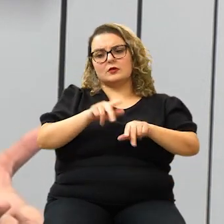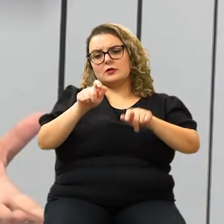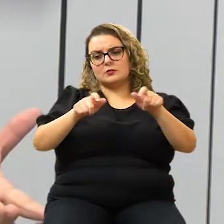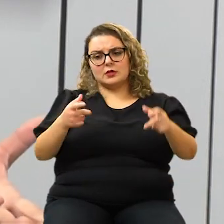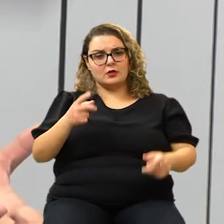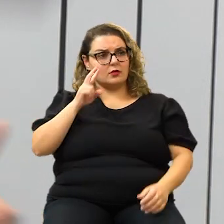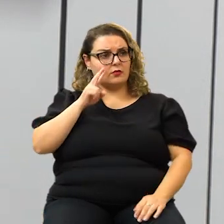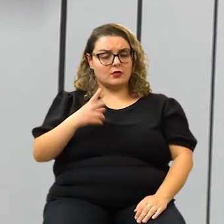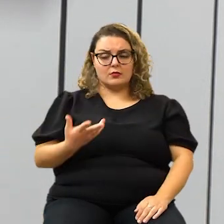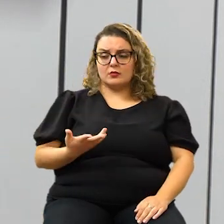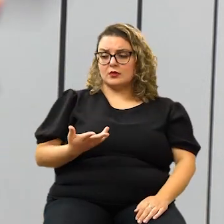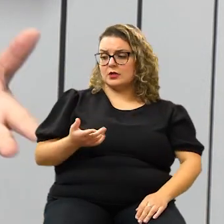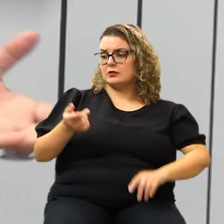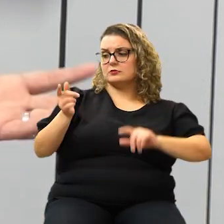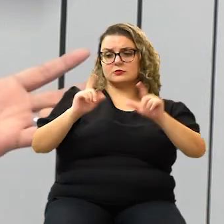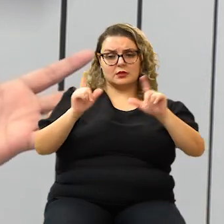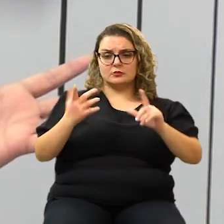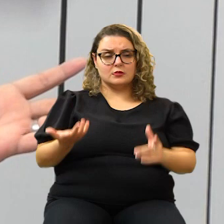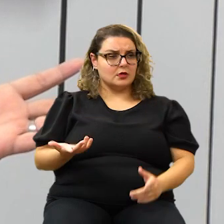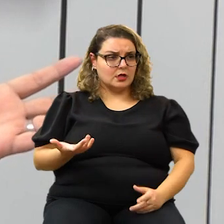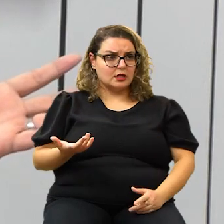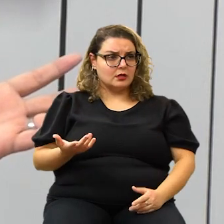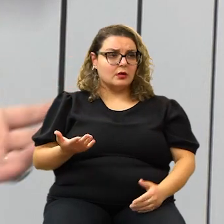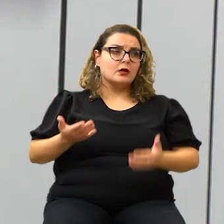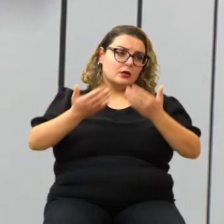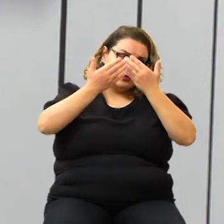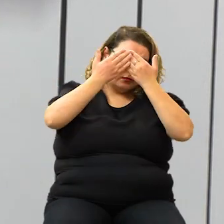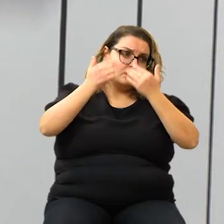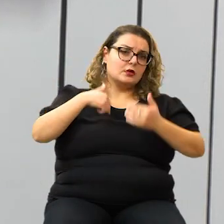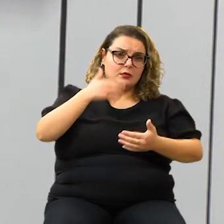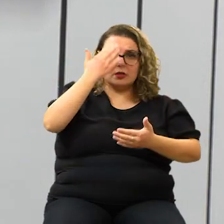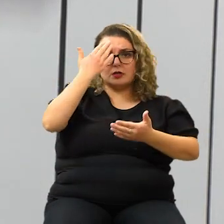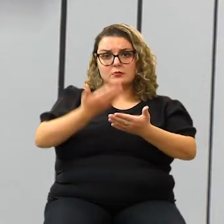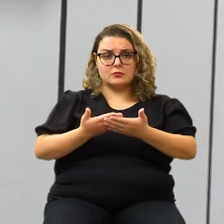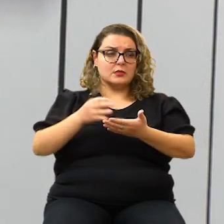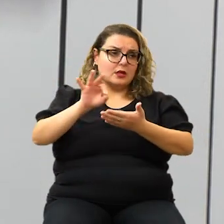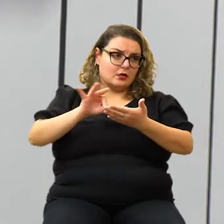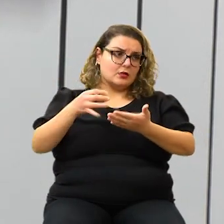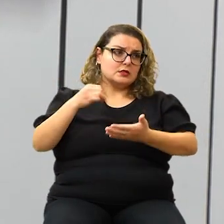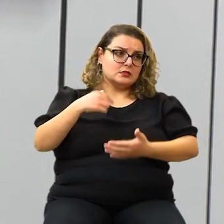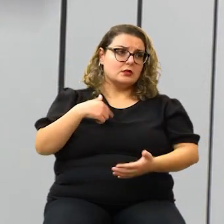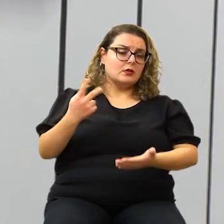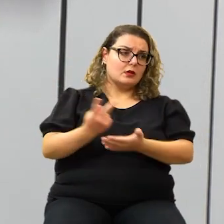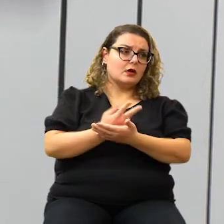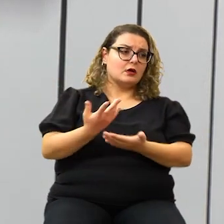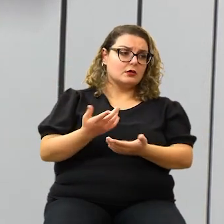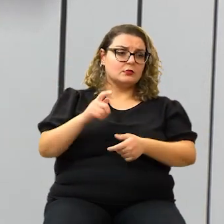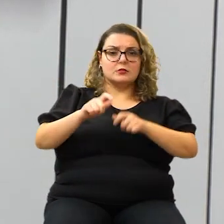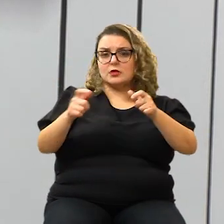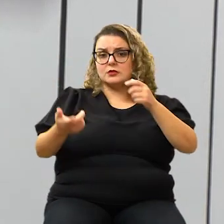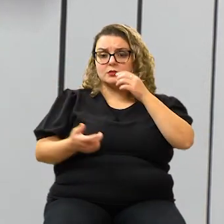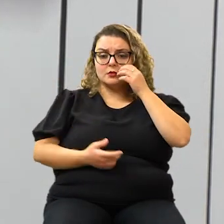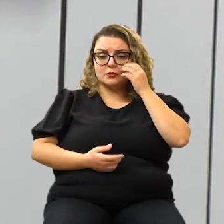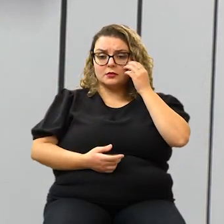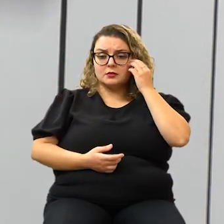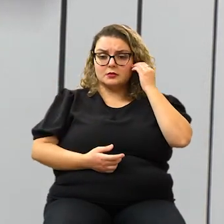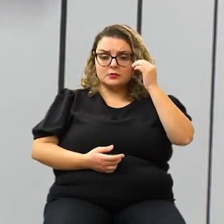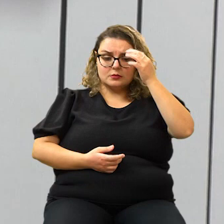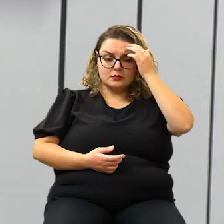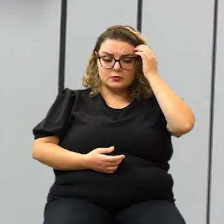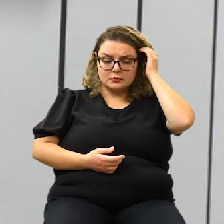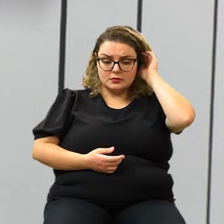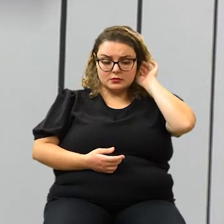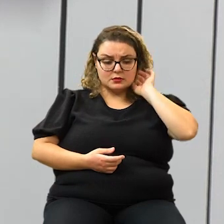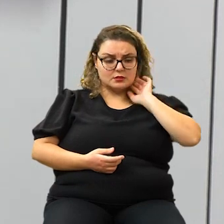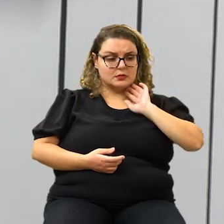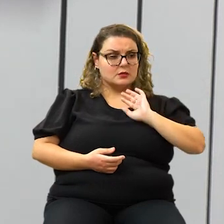vimos na TV, é o tal do negacionismo, acredito eu, mas me corrija se eu estou errada. Muitas pessoas que negaram a sair